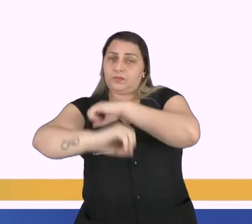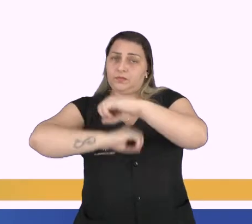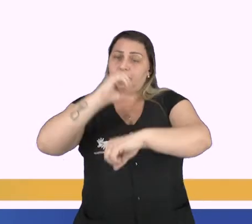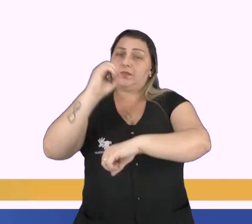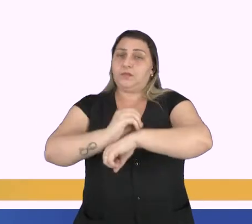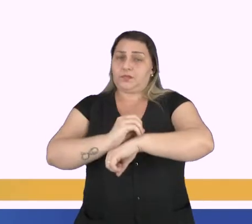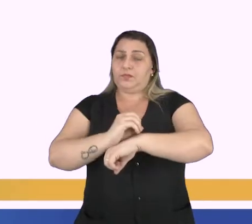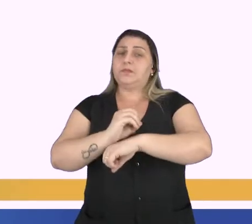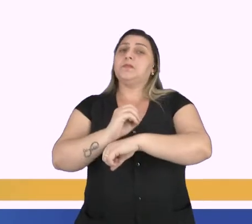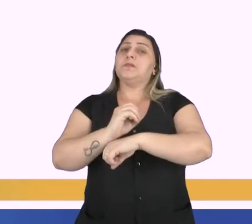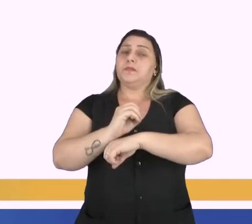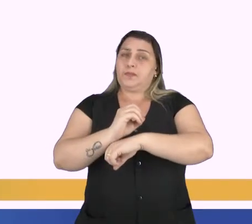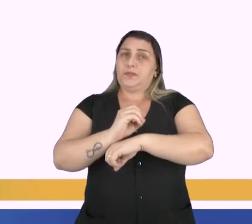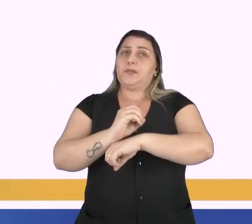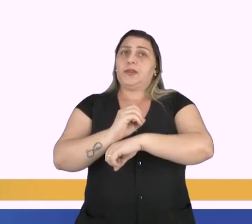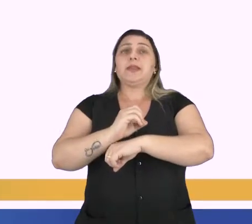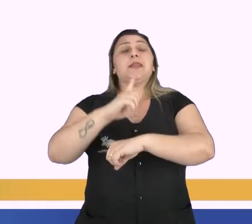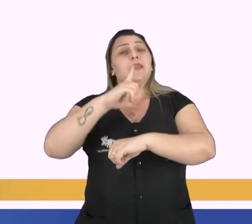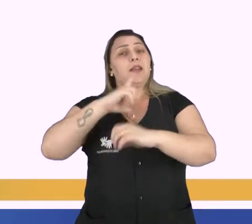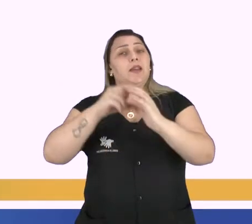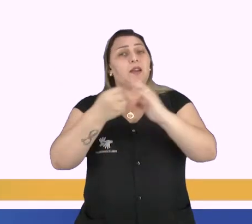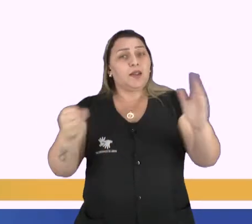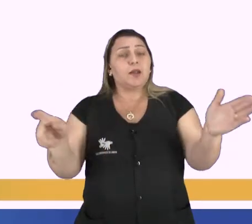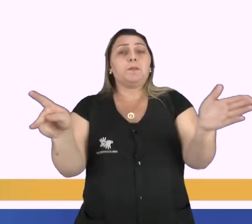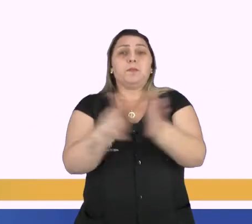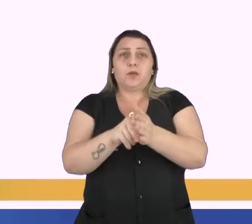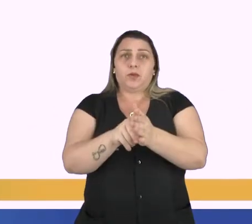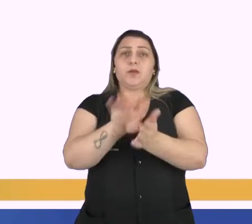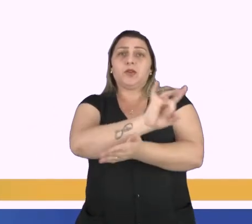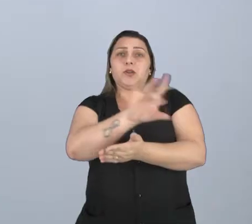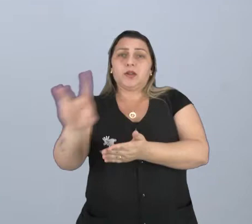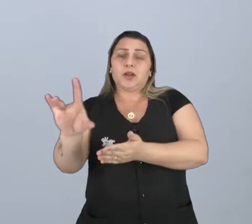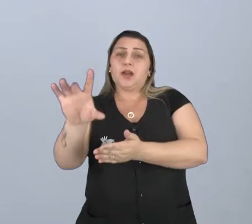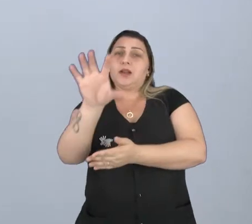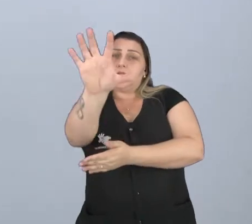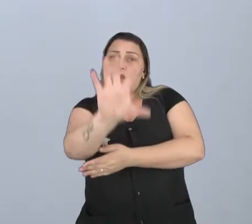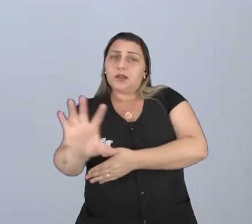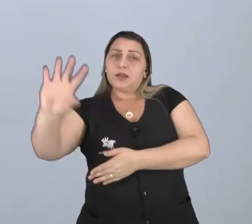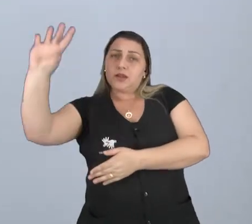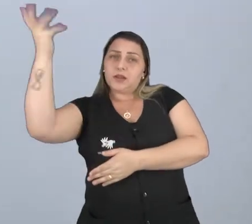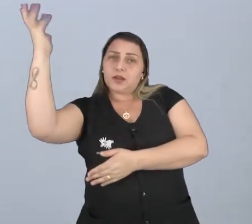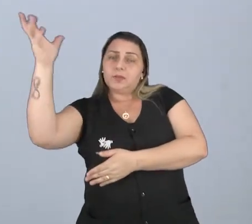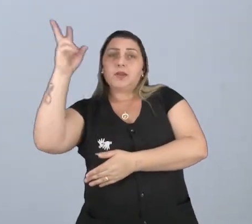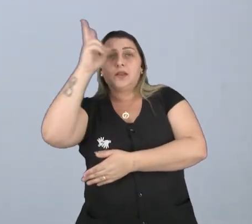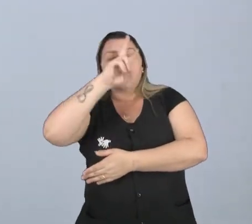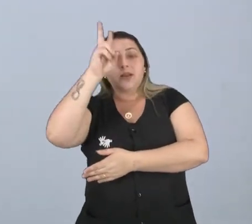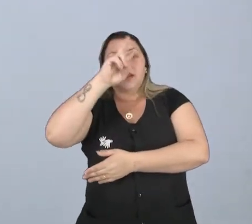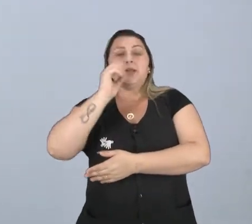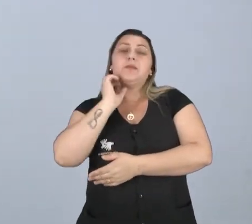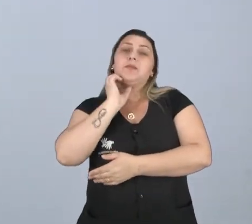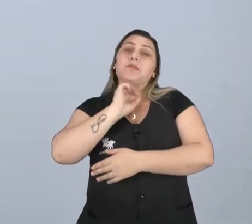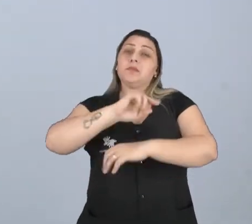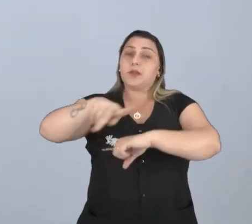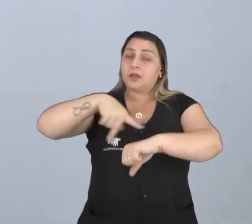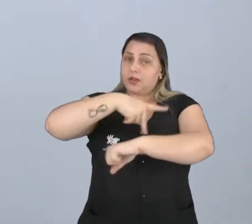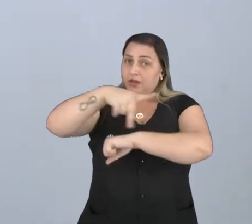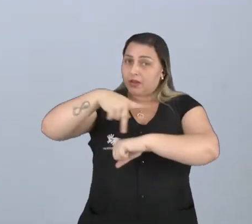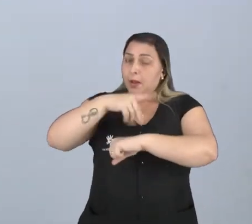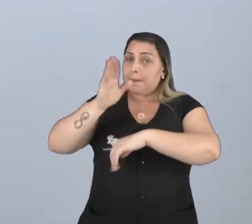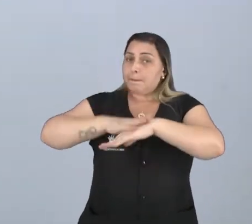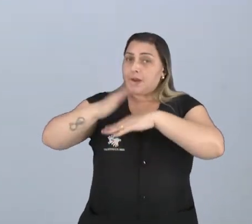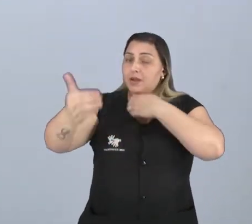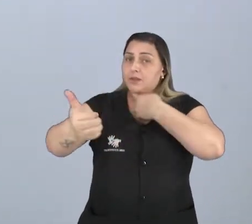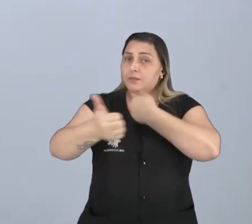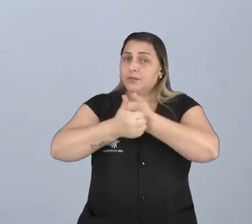são bem definidas, possuem características bem específicas. Lembrar que eu falei o seguinte, países que estão ali mais